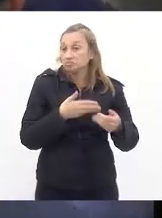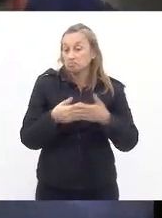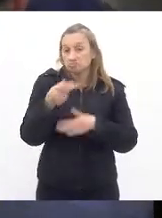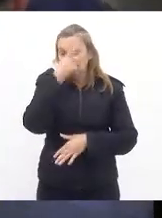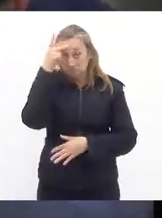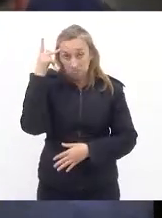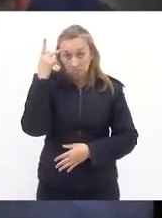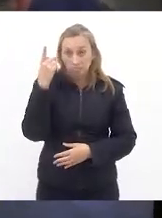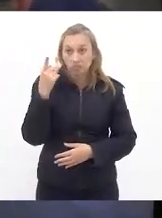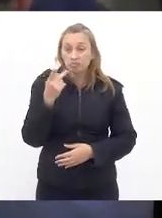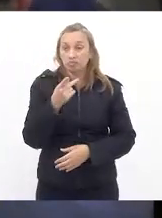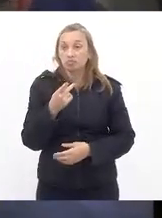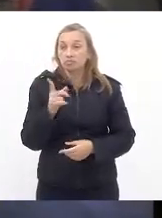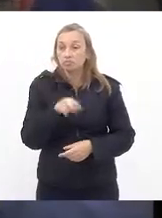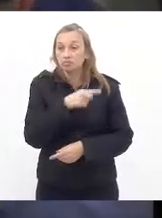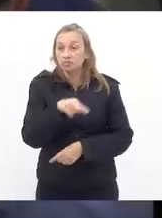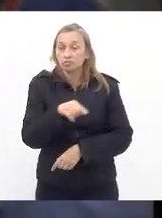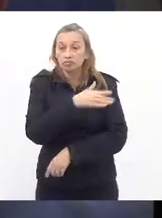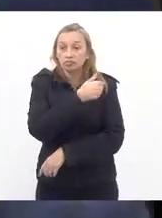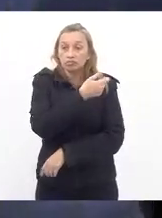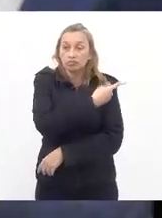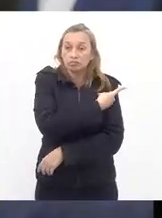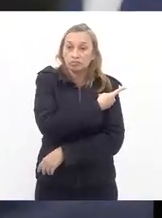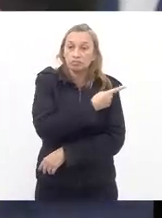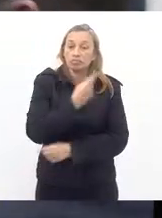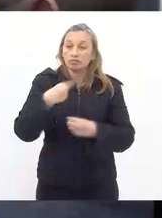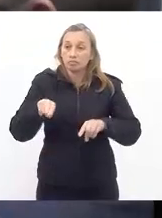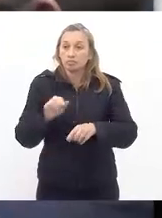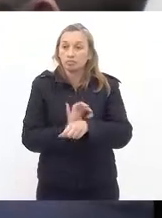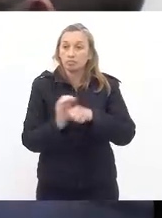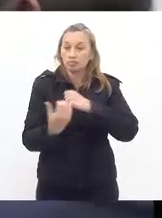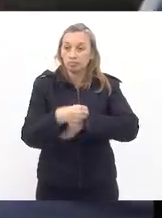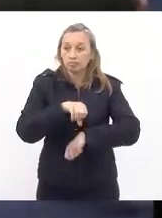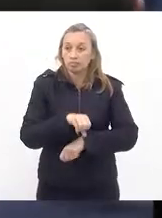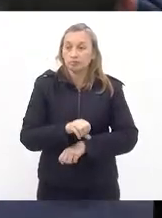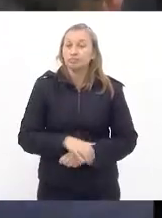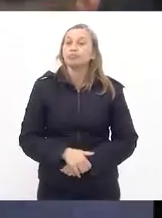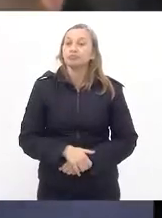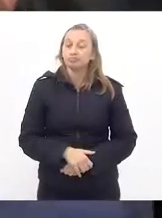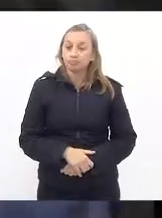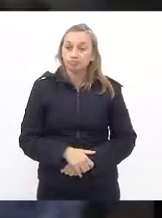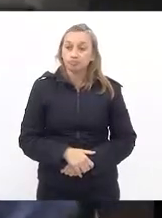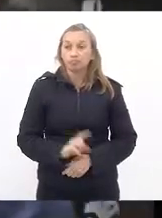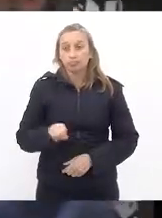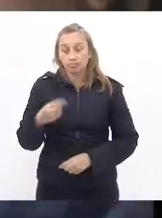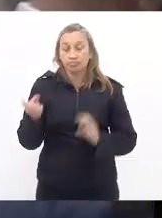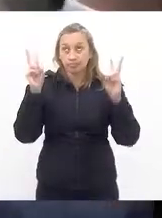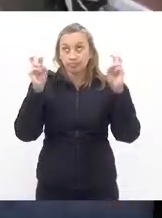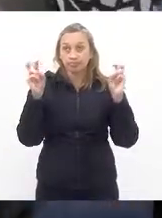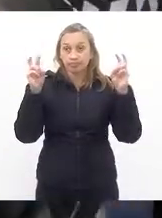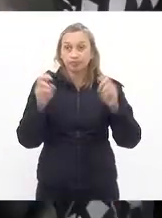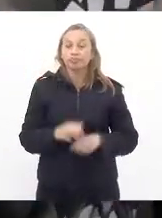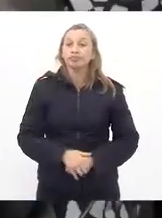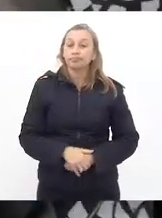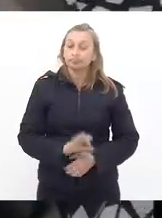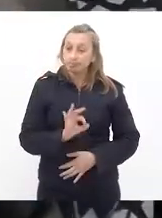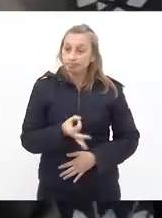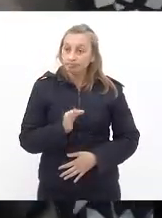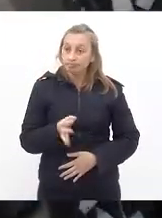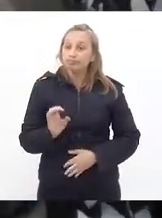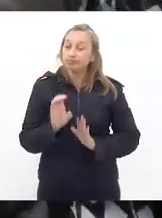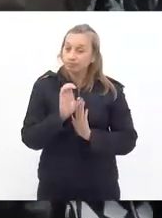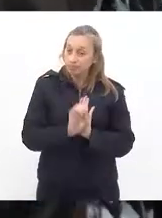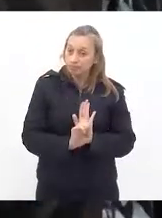pessoa que recusar a vacina contra por vir de 19 na forma que menciona e dá outras providências essa é exatamente